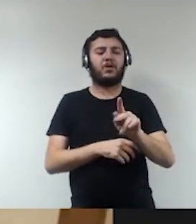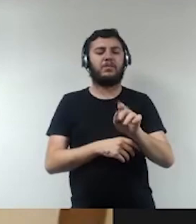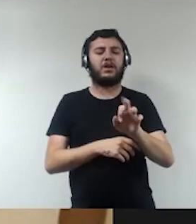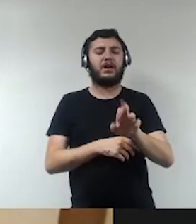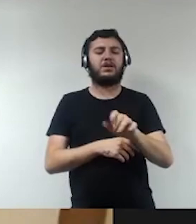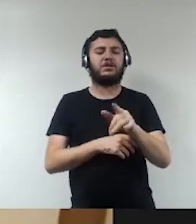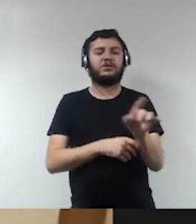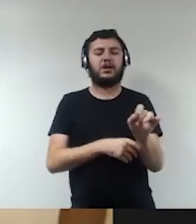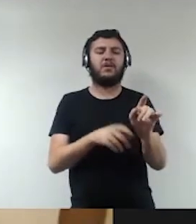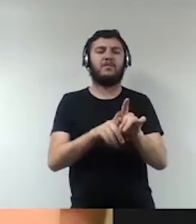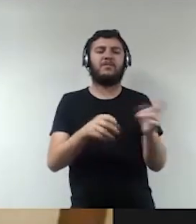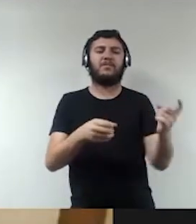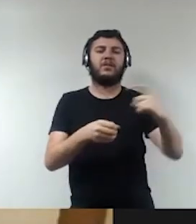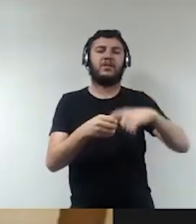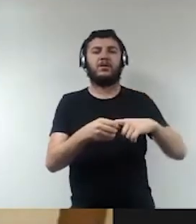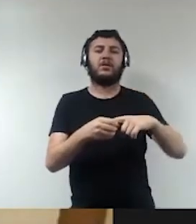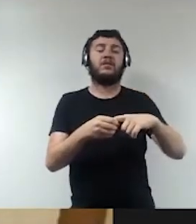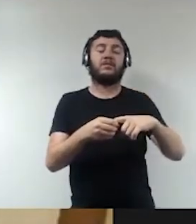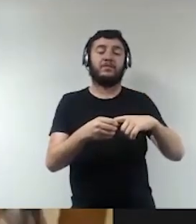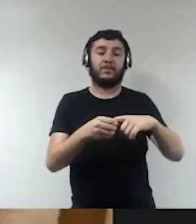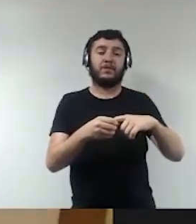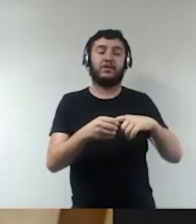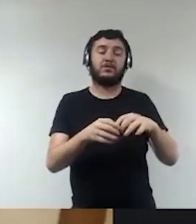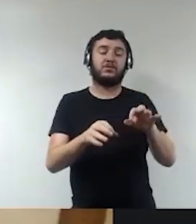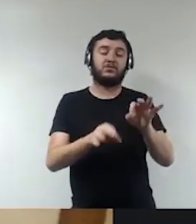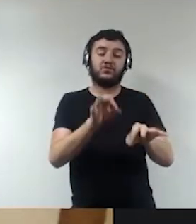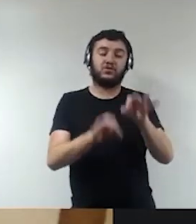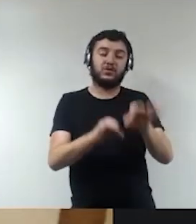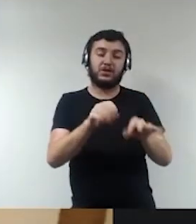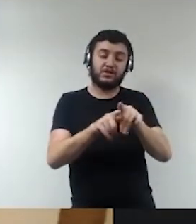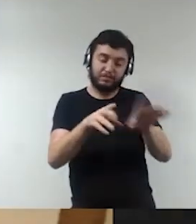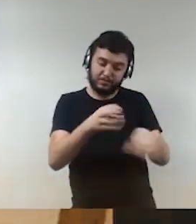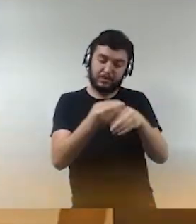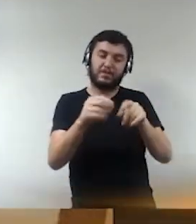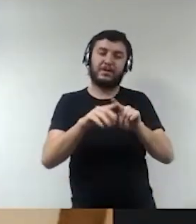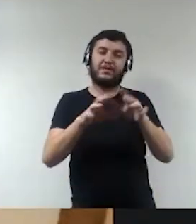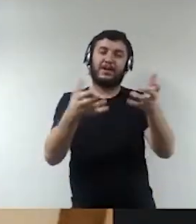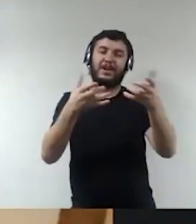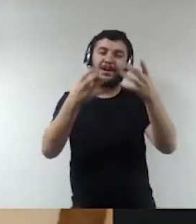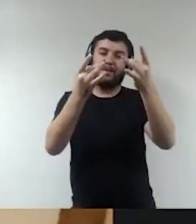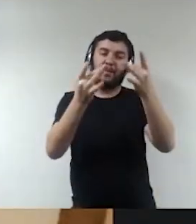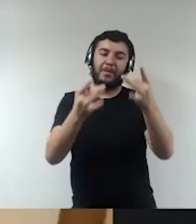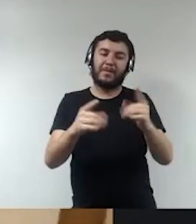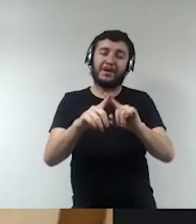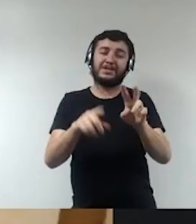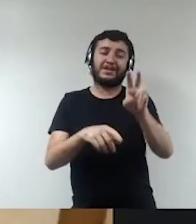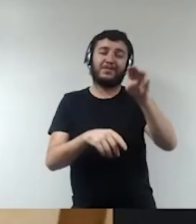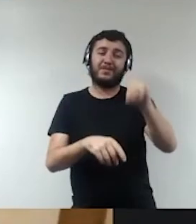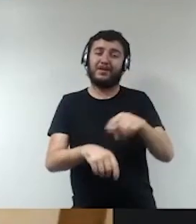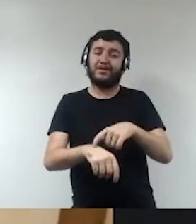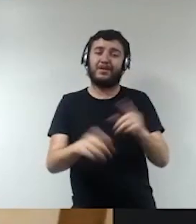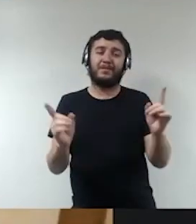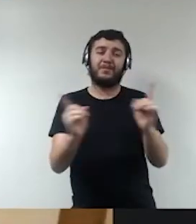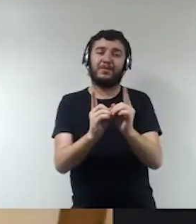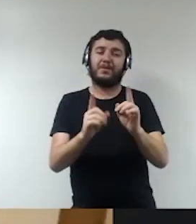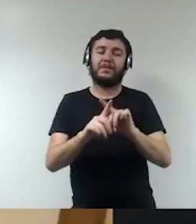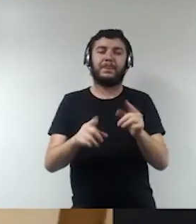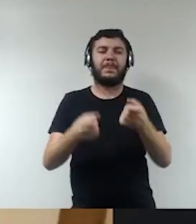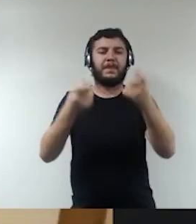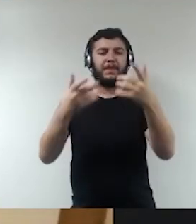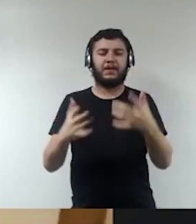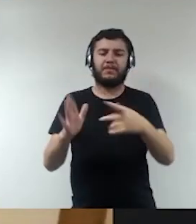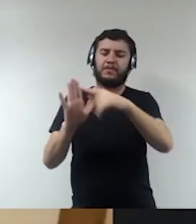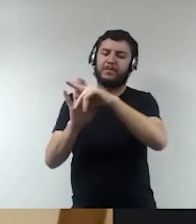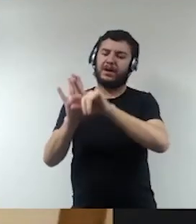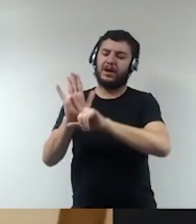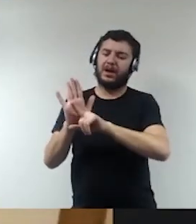de painel, então eu vou só falar uma frase, que eu queria falar muita coisa ainda até, mas eu acho que, assim, tanto o projeto de lei que